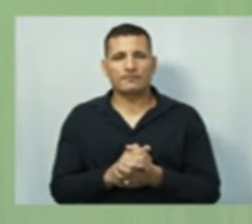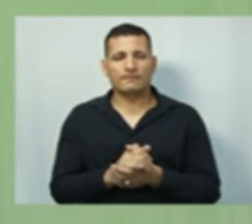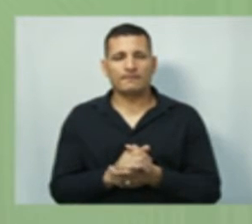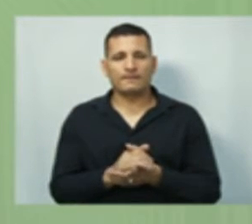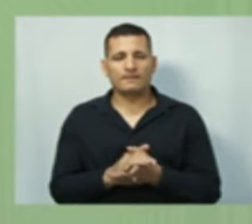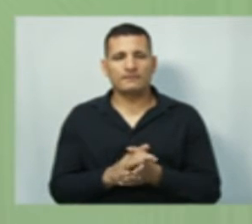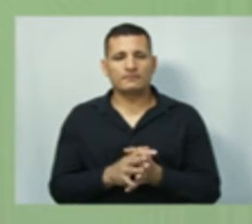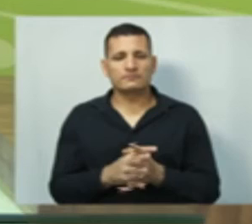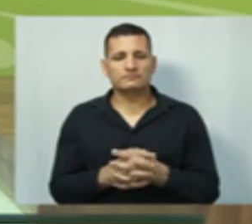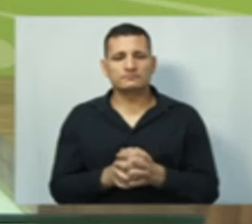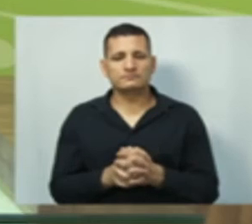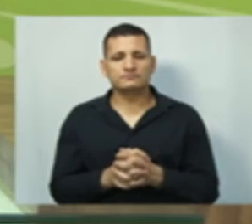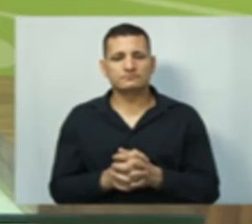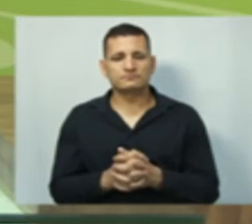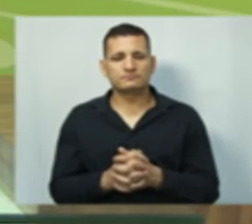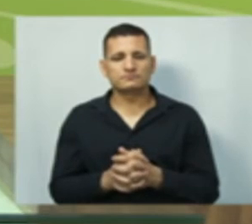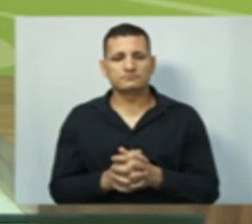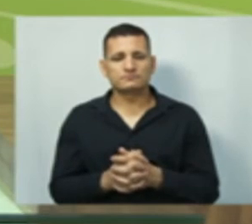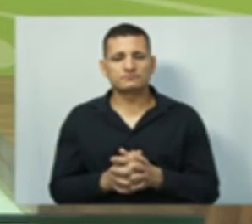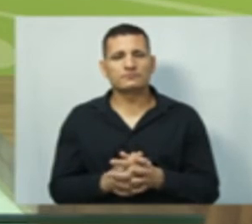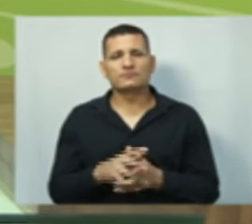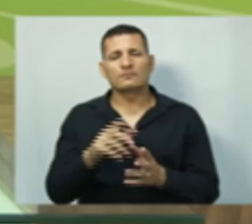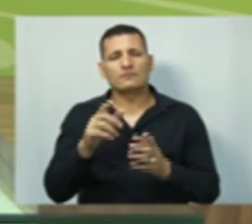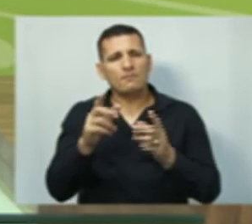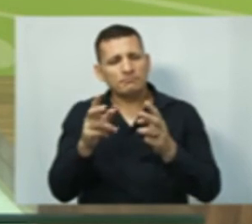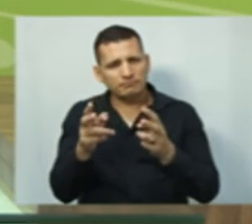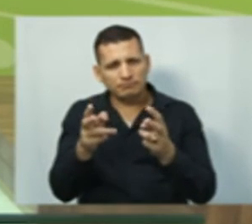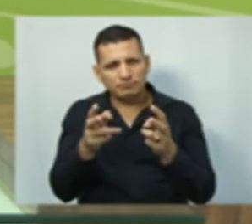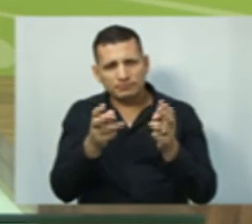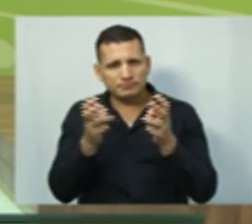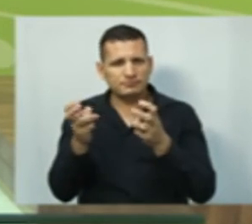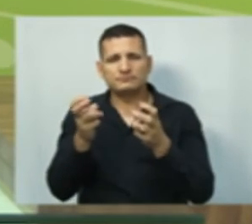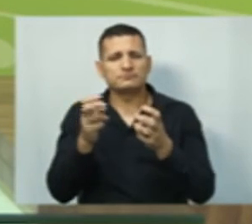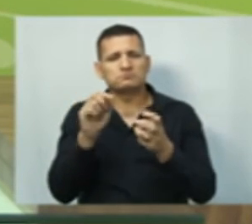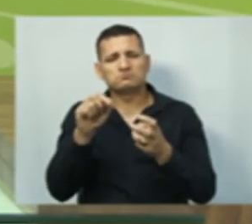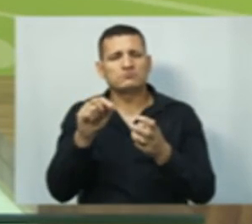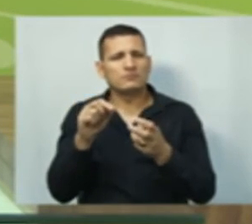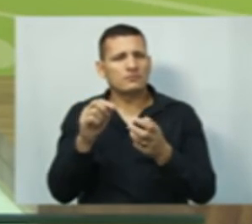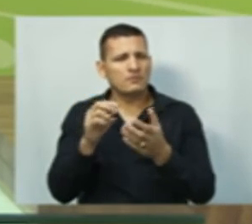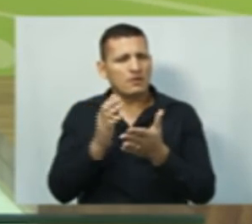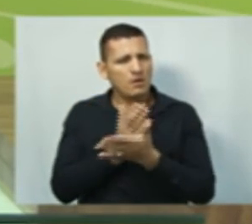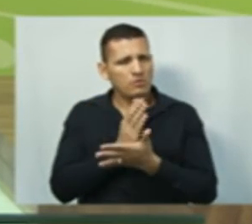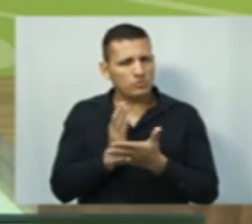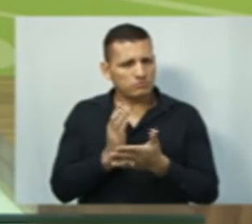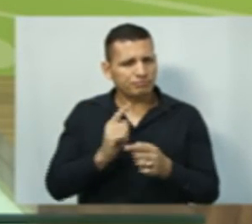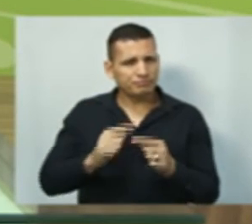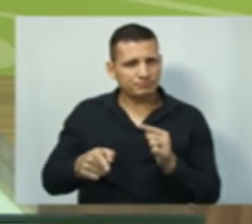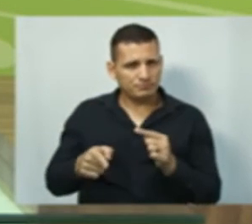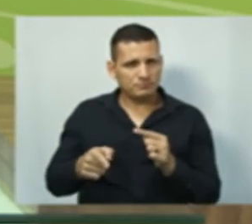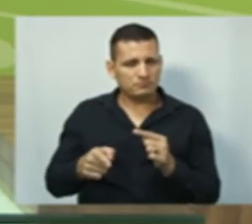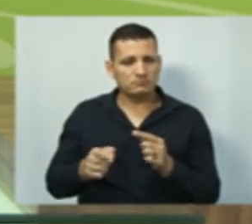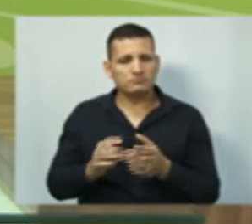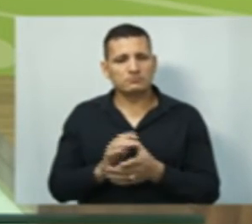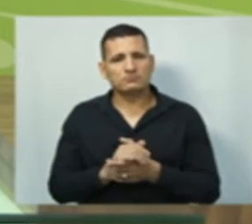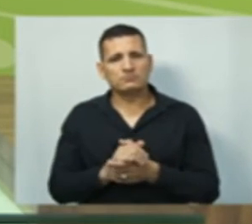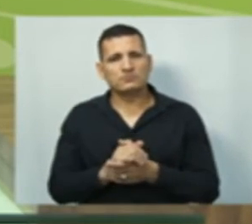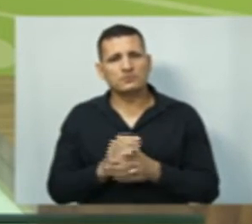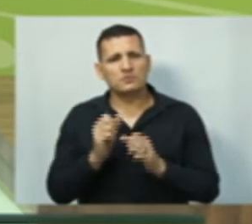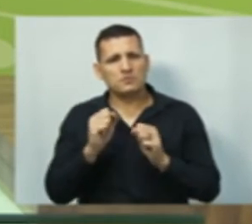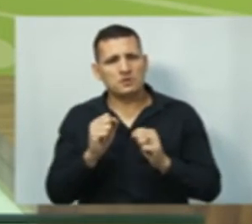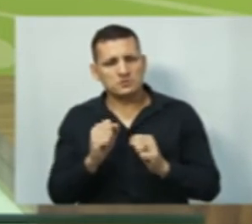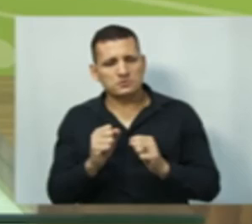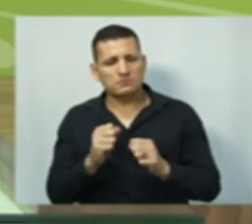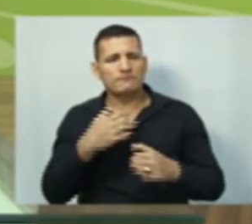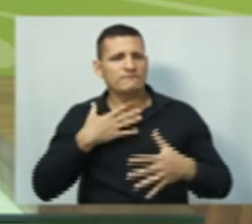é um estado em que percebe algumas privações. Podem ser físicas,